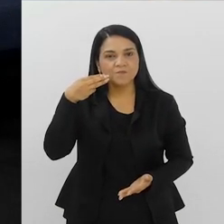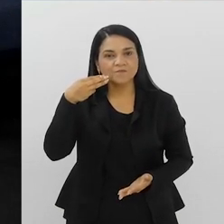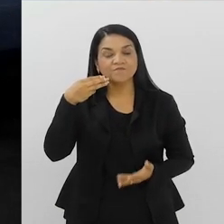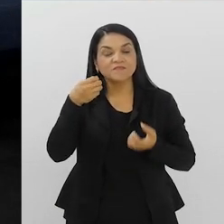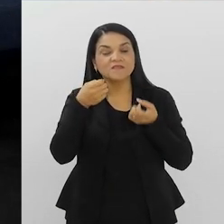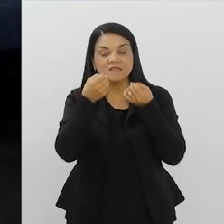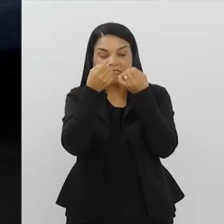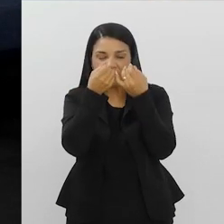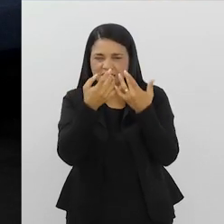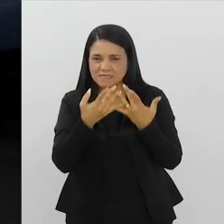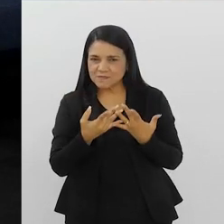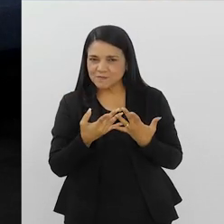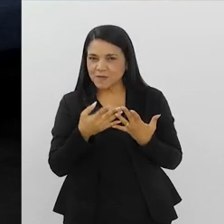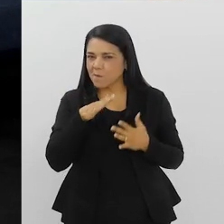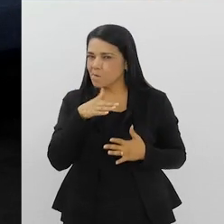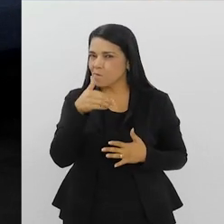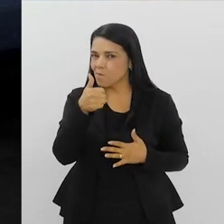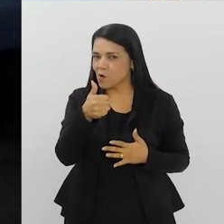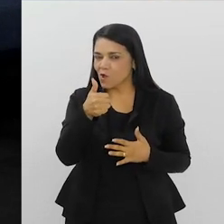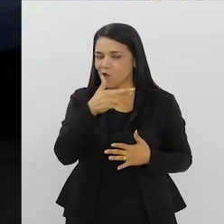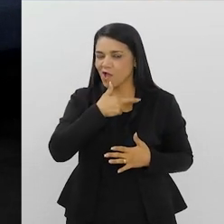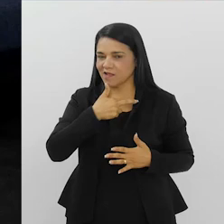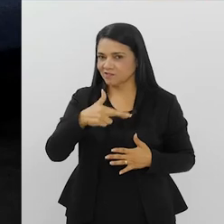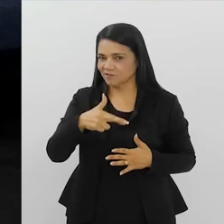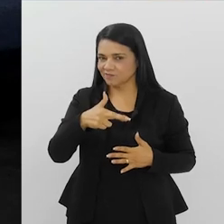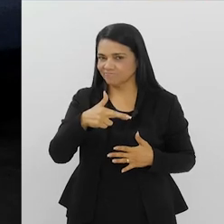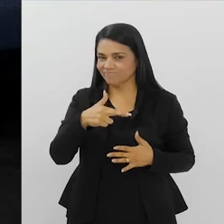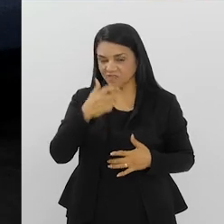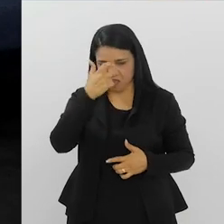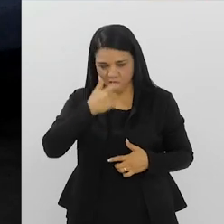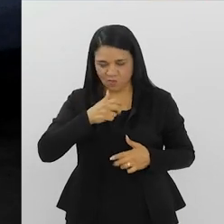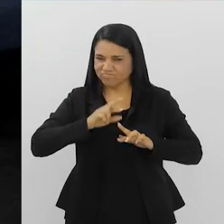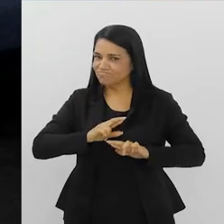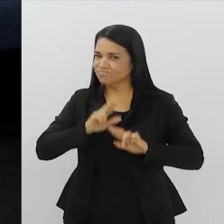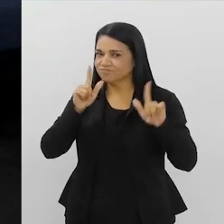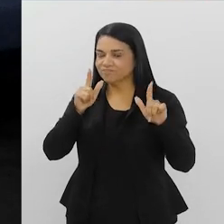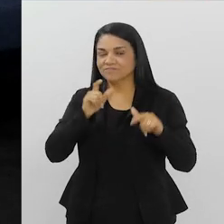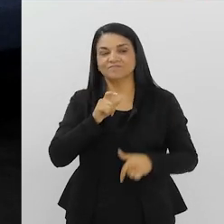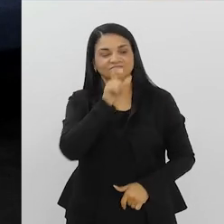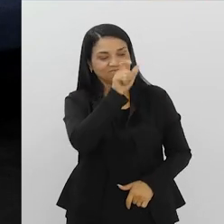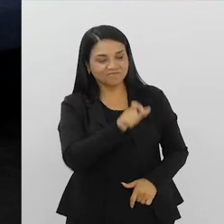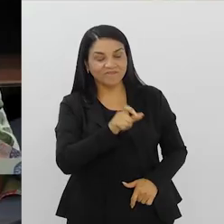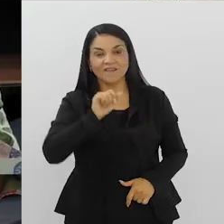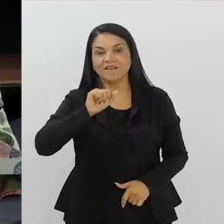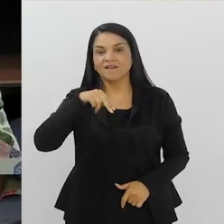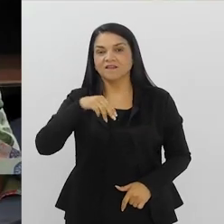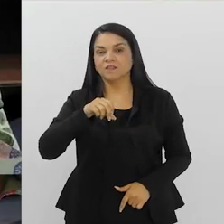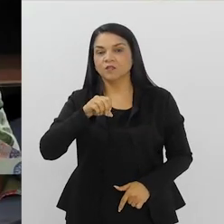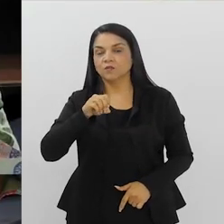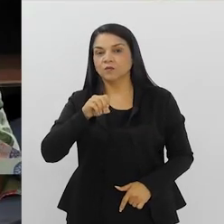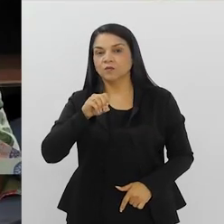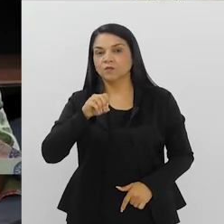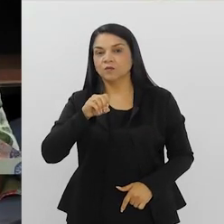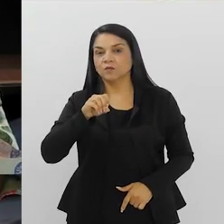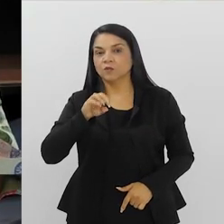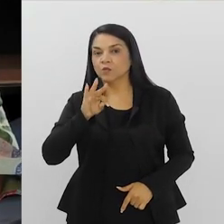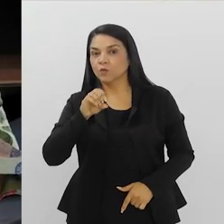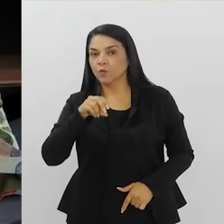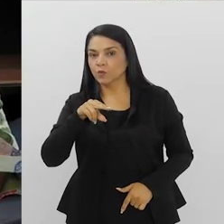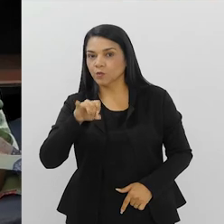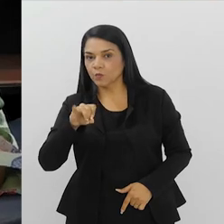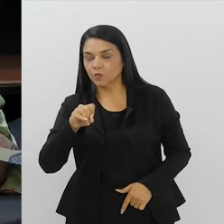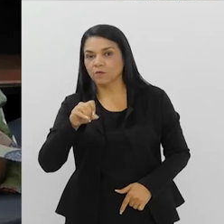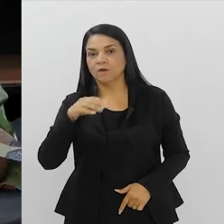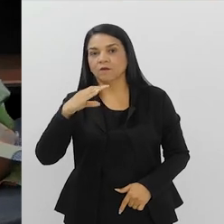que me deu a honra de ir na construção da igreja do recreio